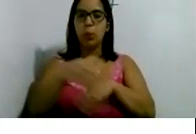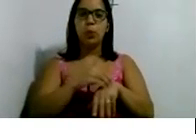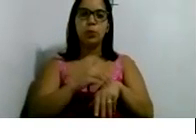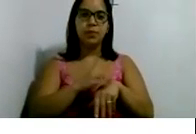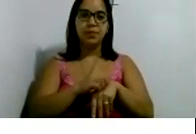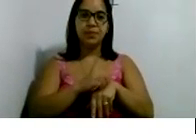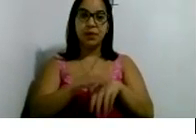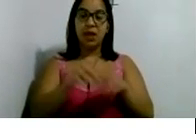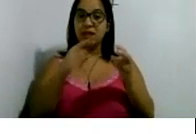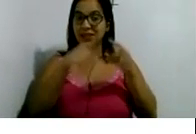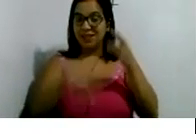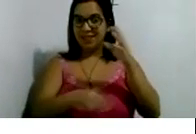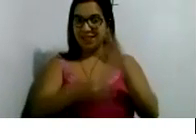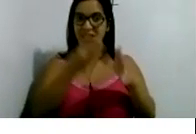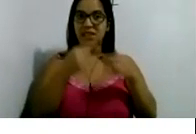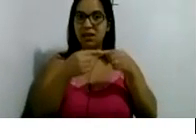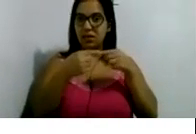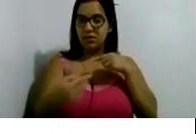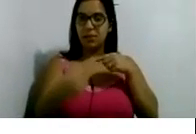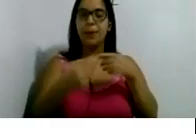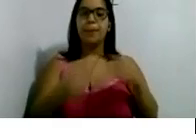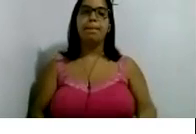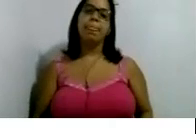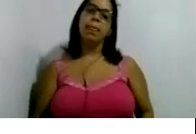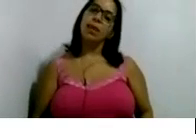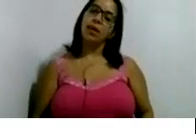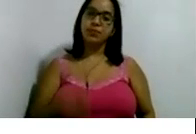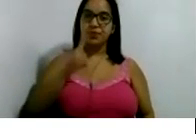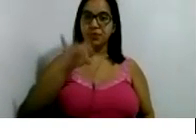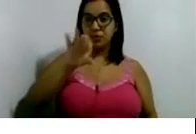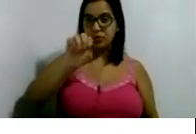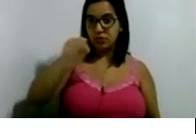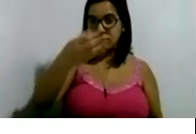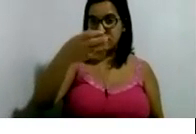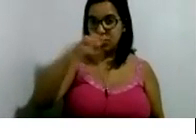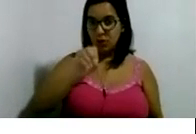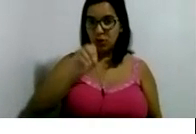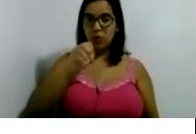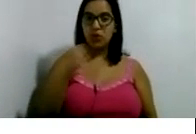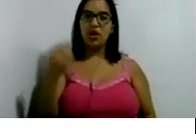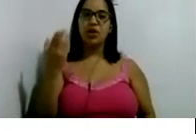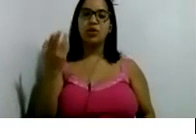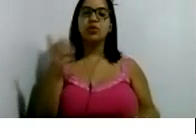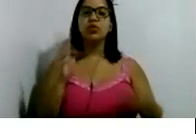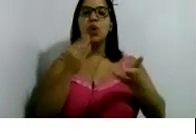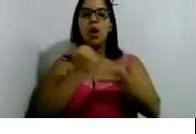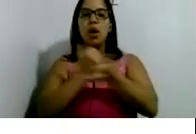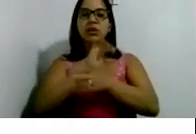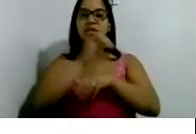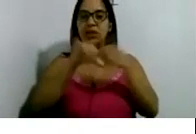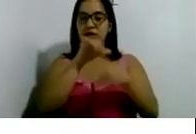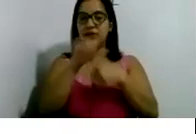E na terceira semana? Então, esse disco embrionário, que é bilaminar, ele vai se transformar